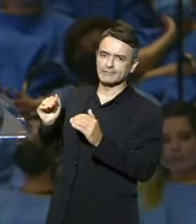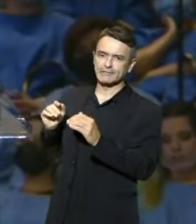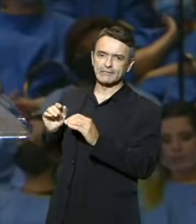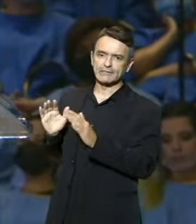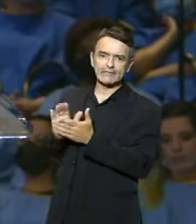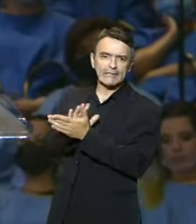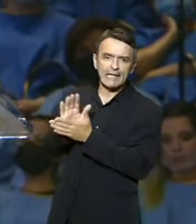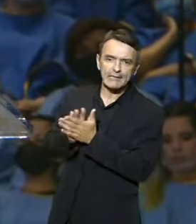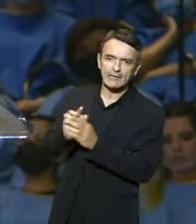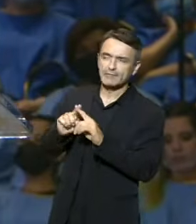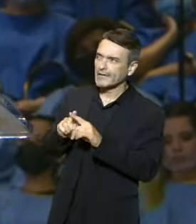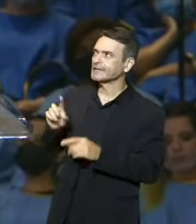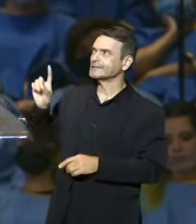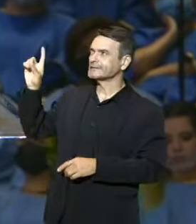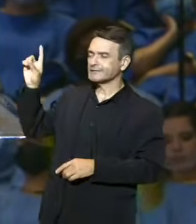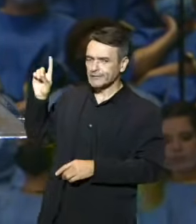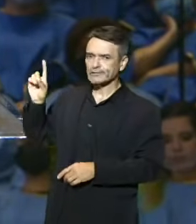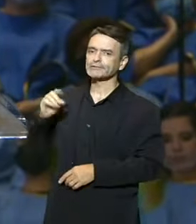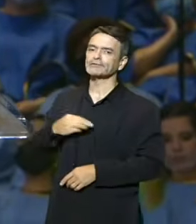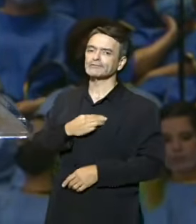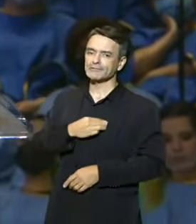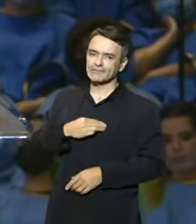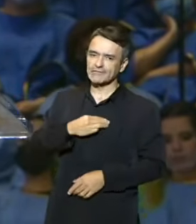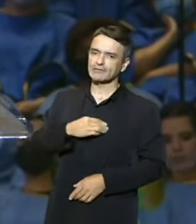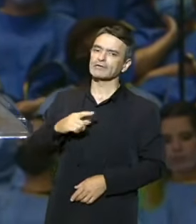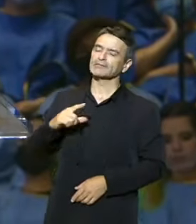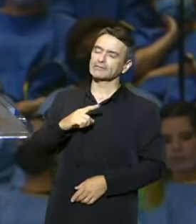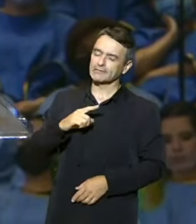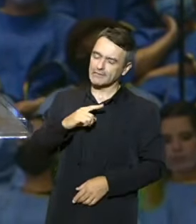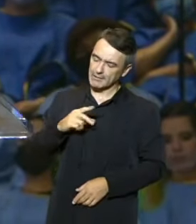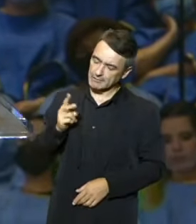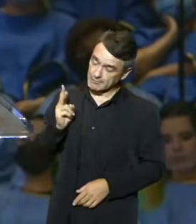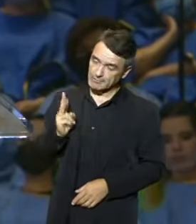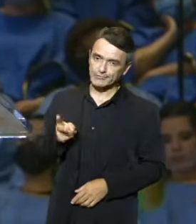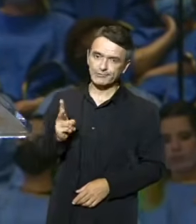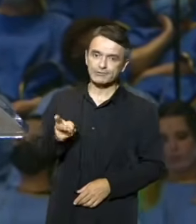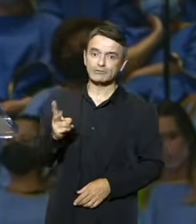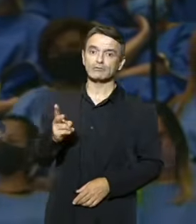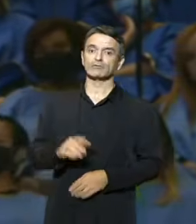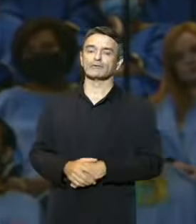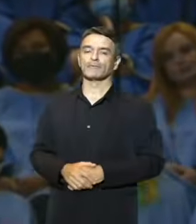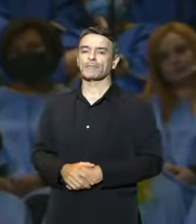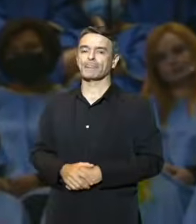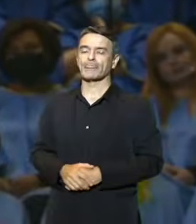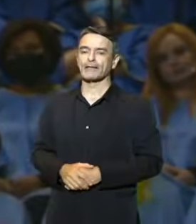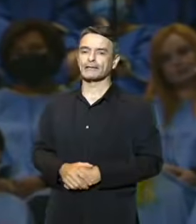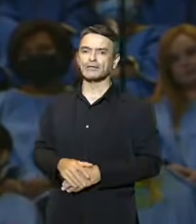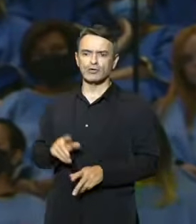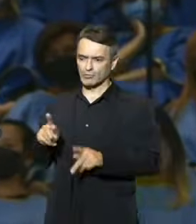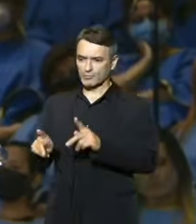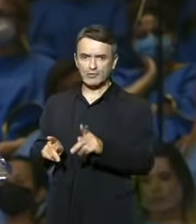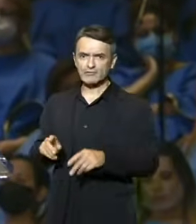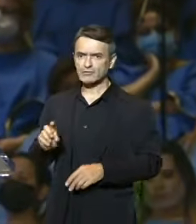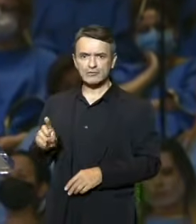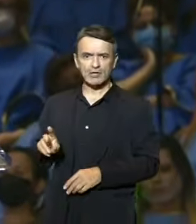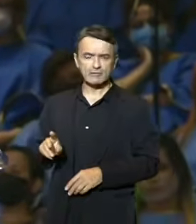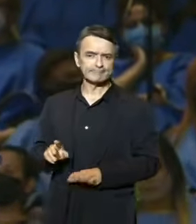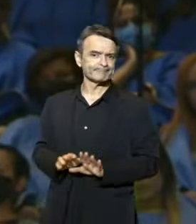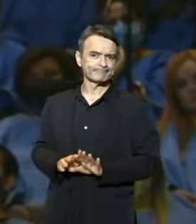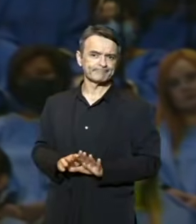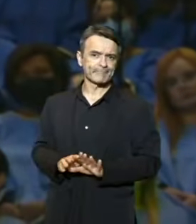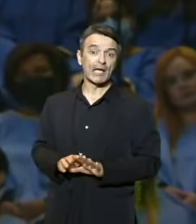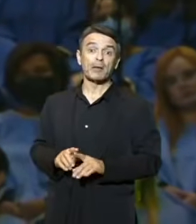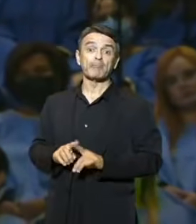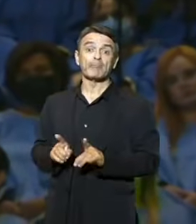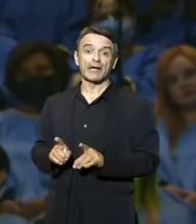gente passa. Sabe? Não foi só com o povo, foi com Moisés também. Moisés disse: Deus,